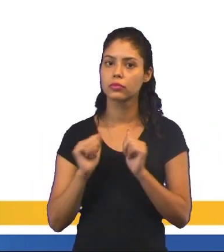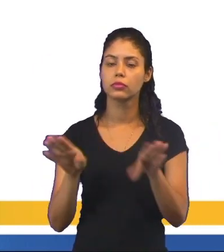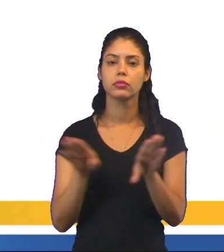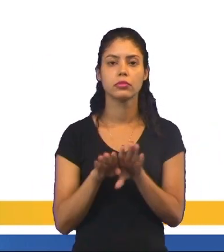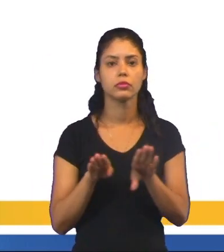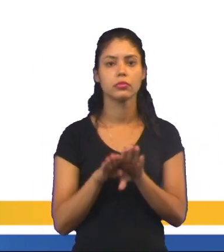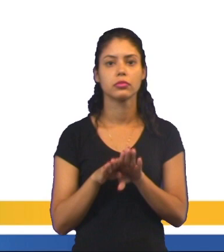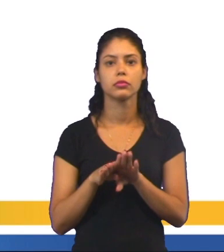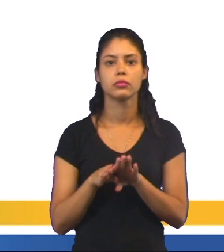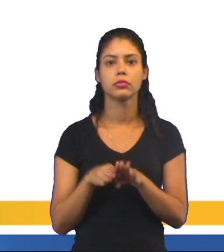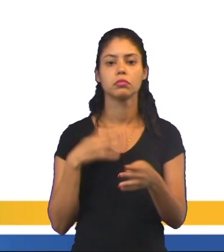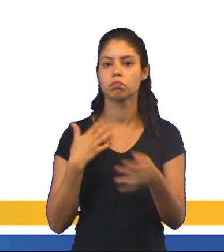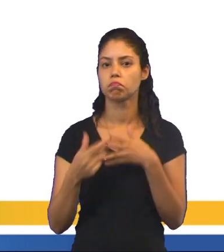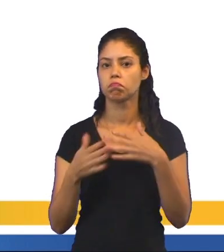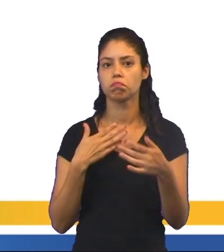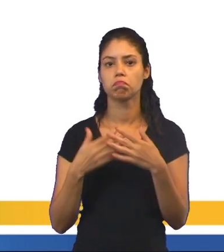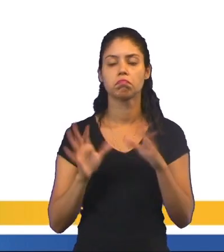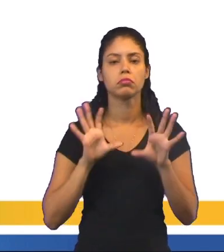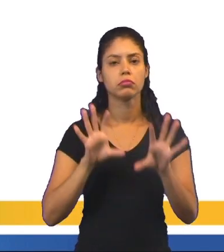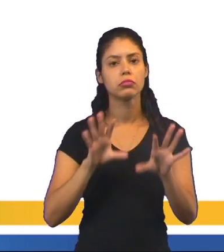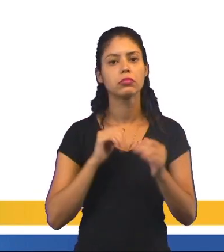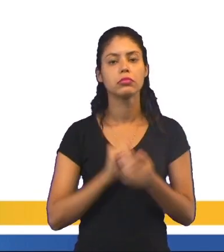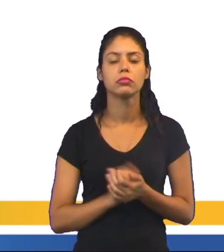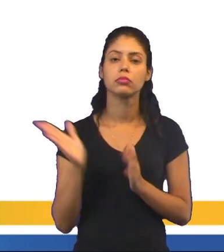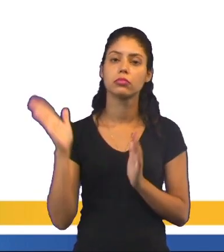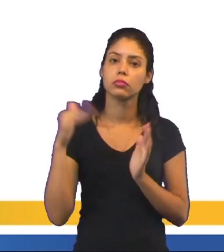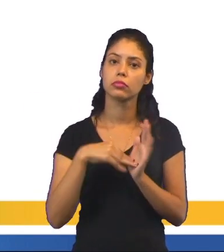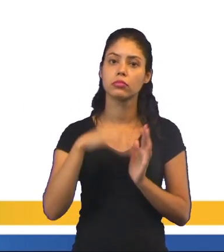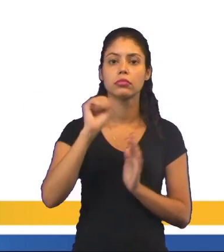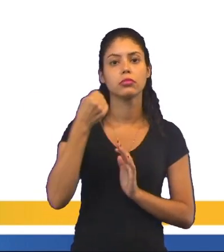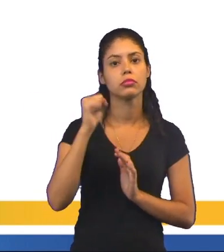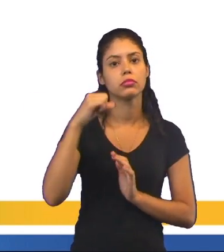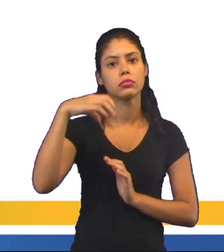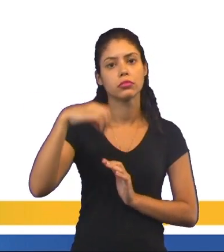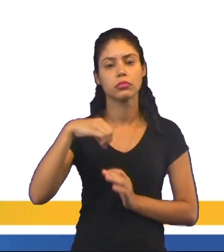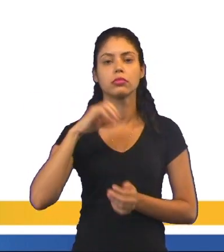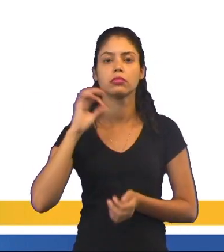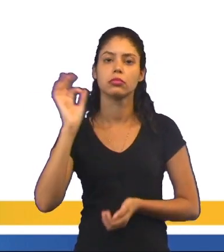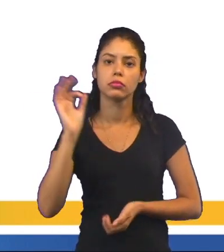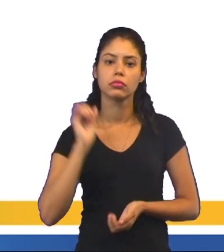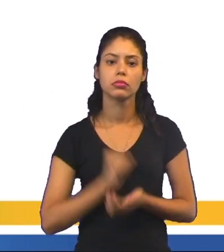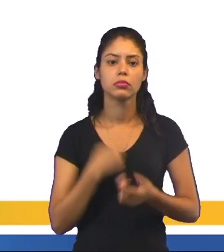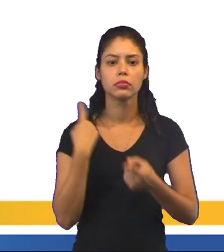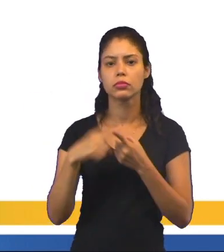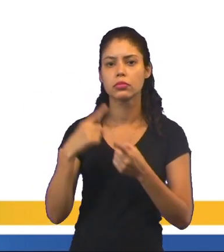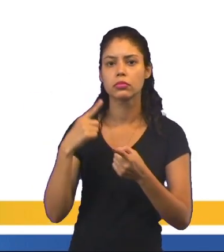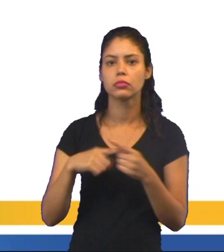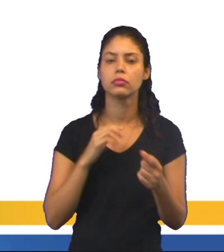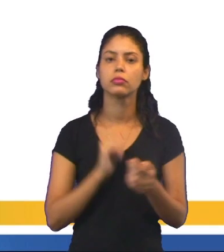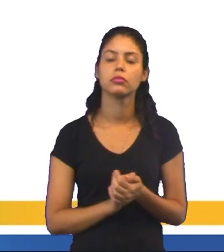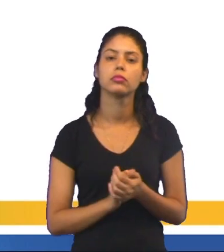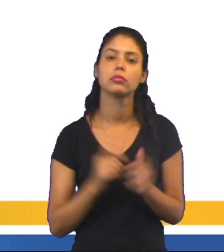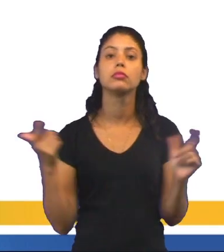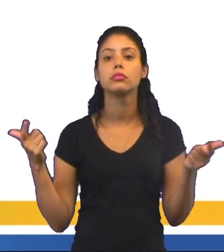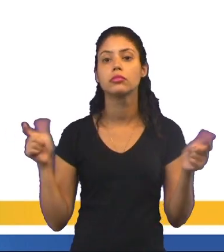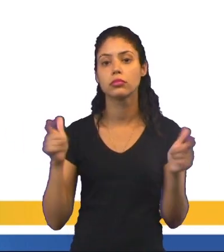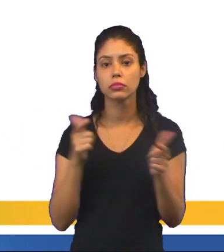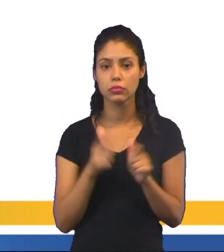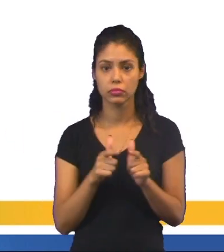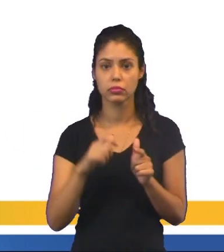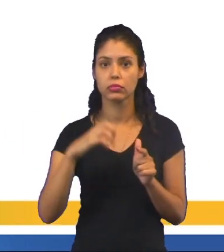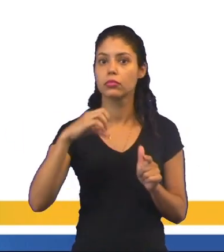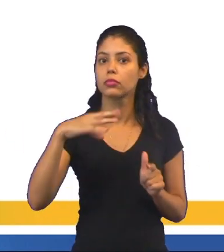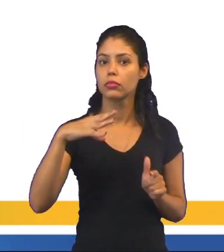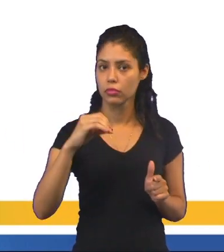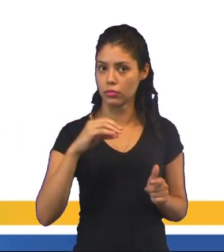queria botar qualquer um até 89° porque ele tá dizendo que é menor